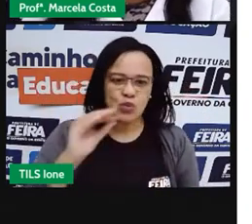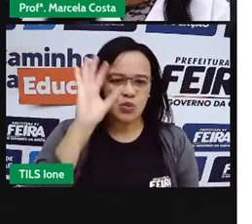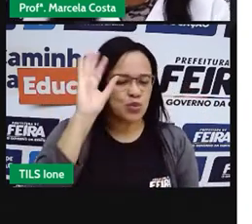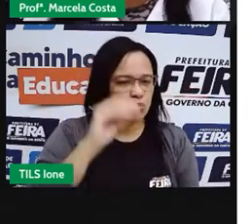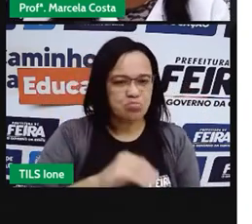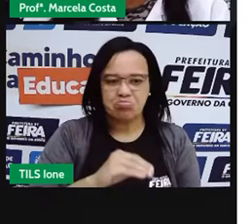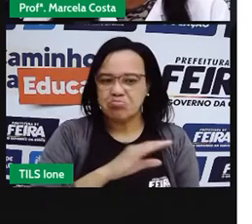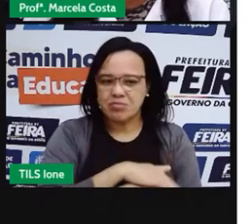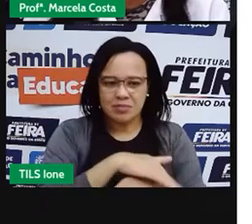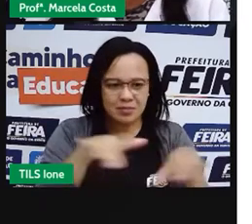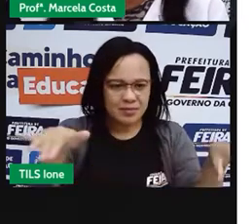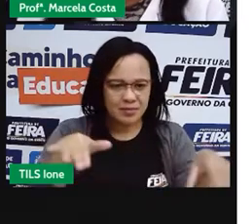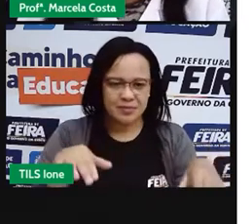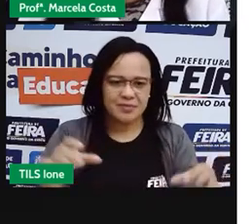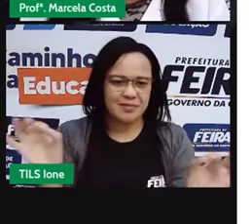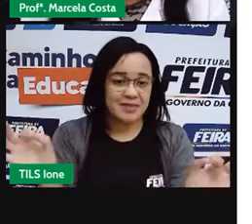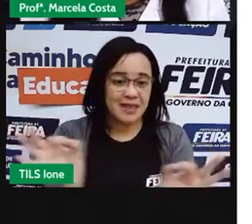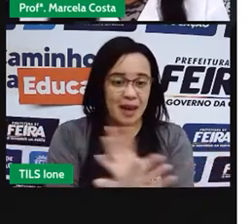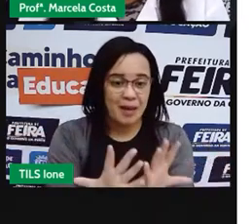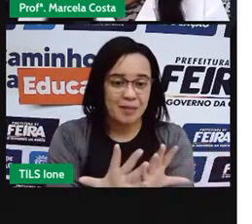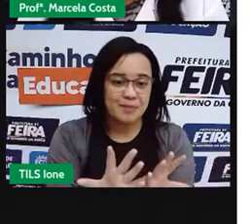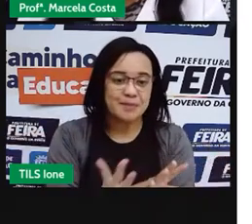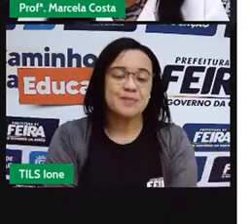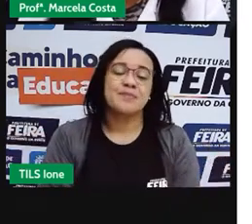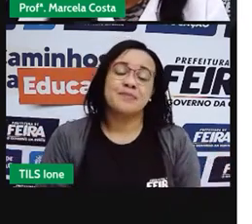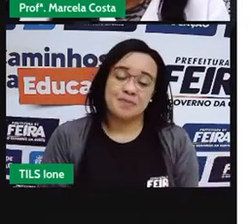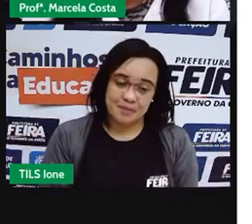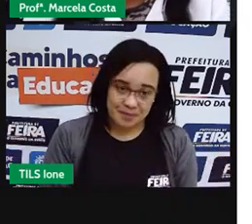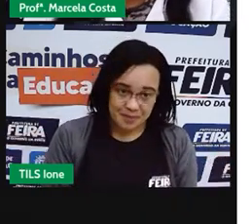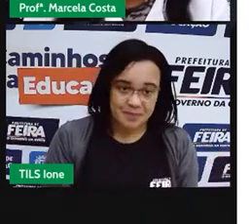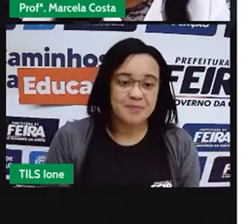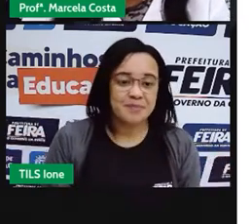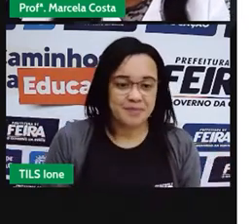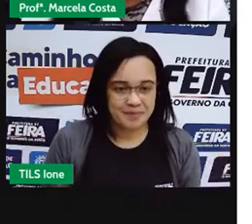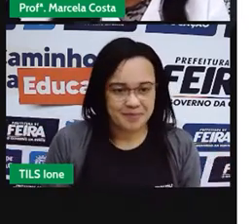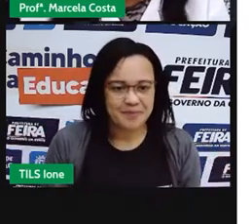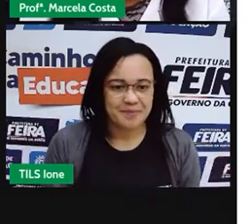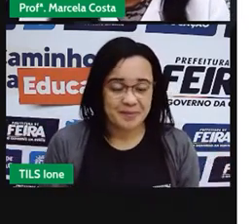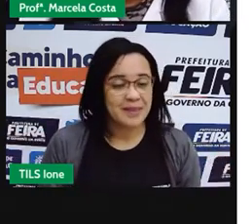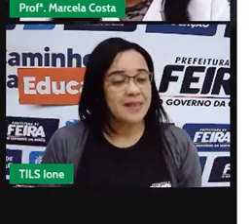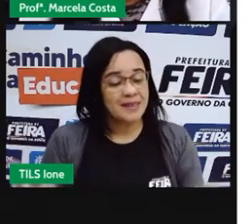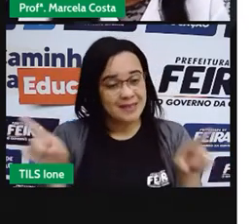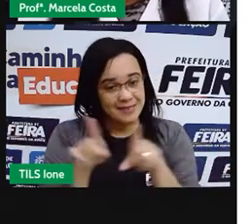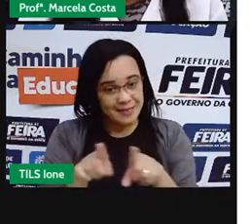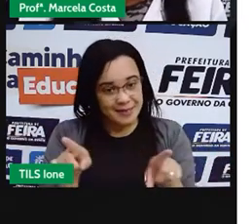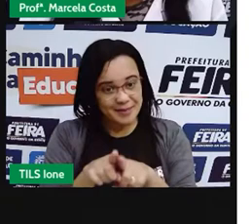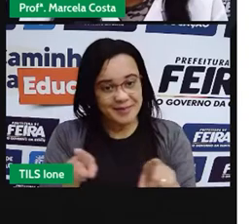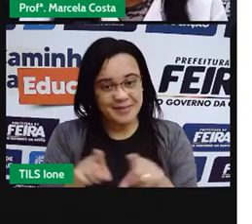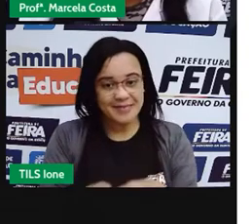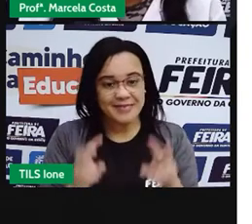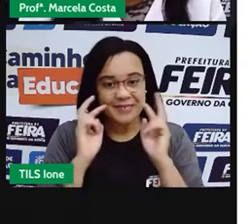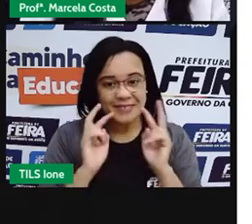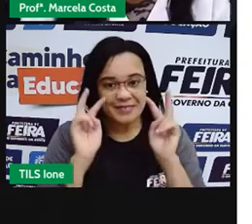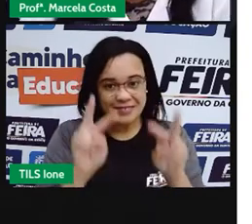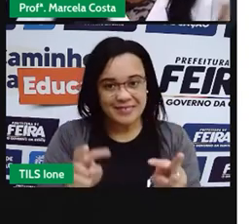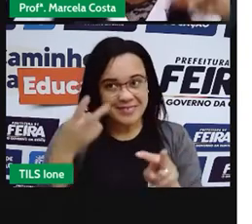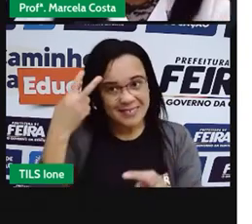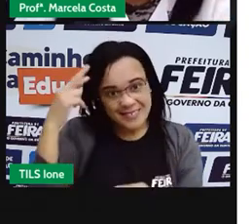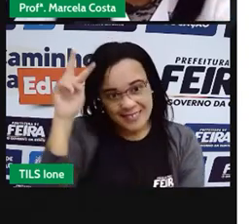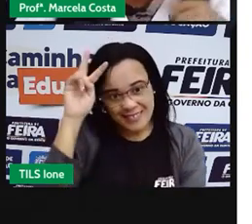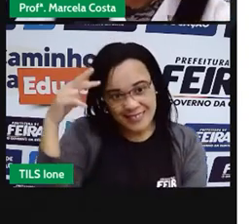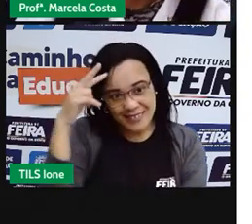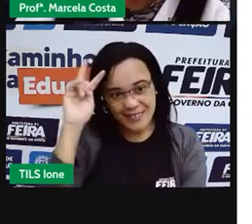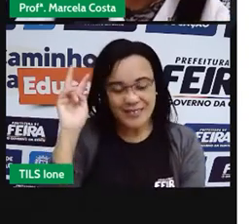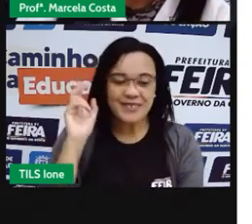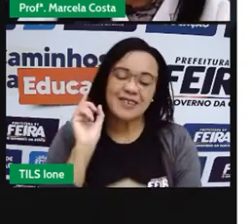o problema foi solucionado. E é onde a gente vê que nessa história que eu contei para vocês, que